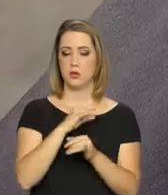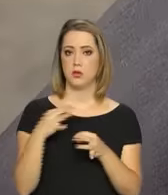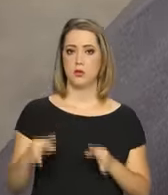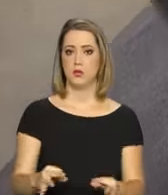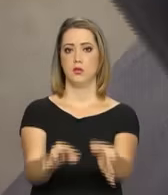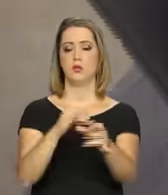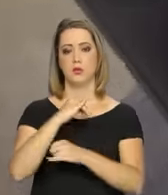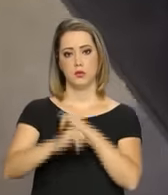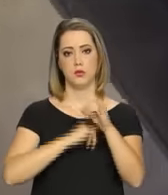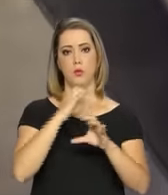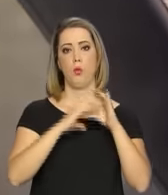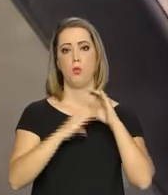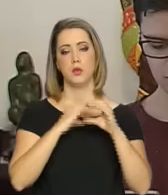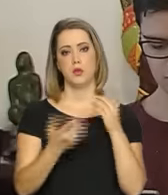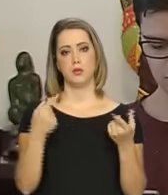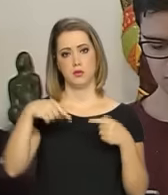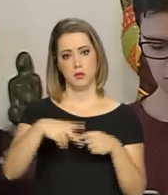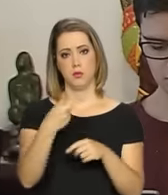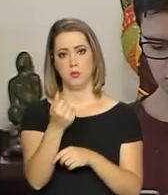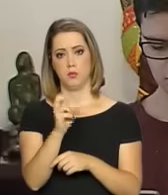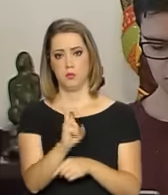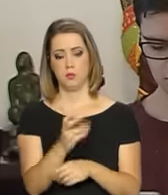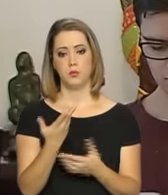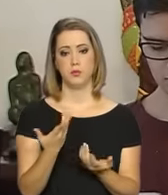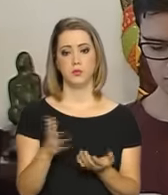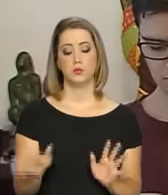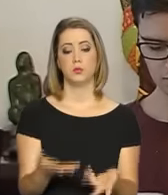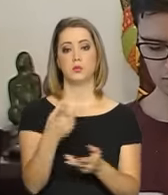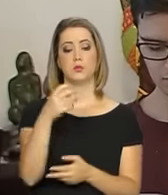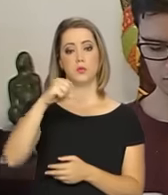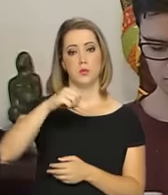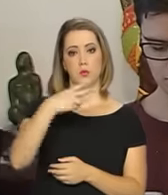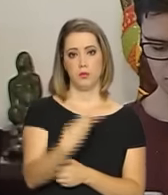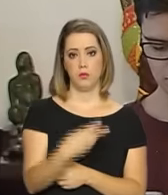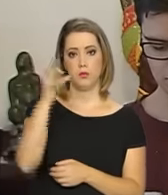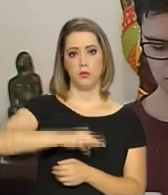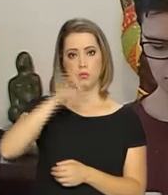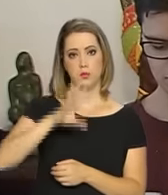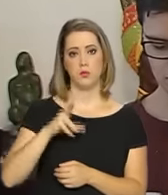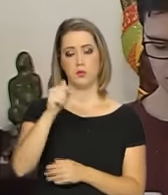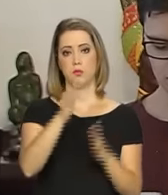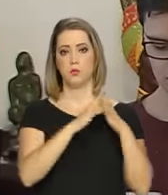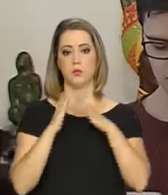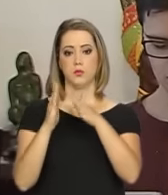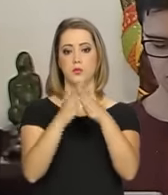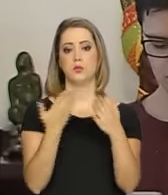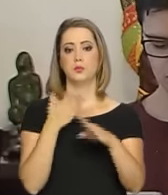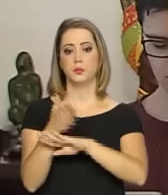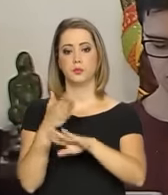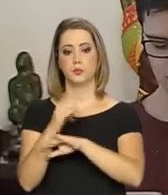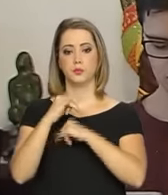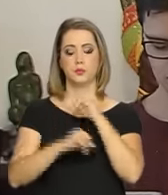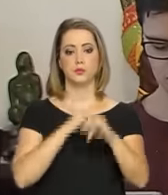e comunicação de 2015 o levantamento mostra que em 92% dos domicílios brasileiros o acesso à